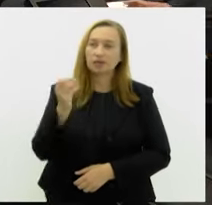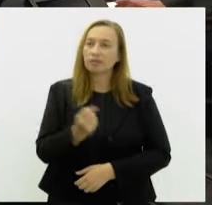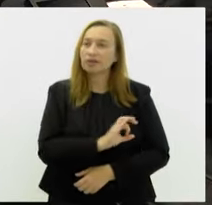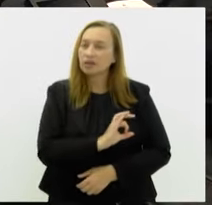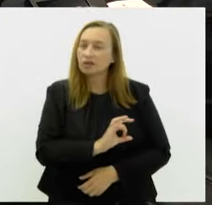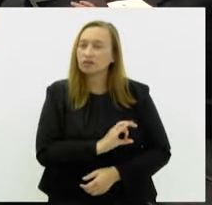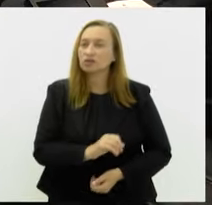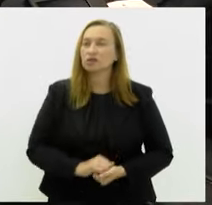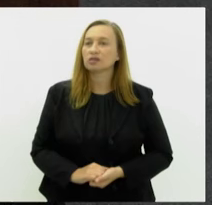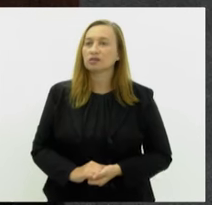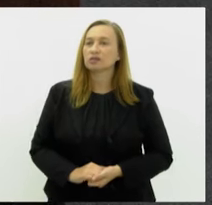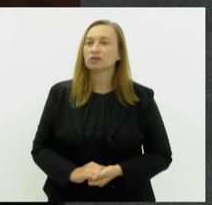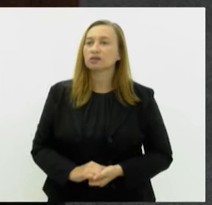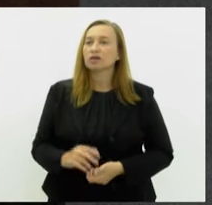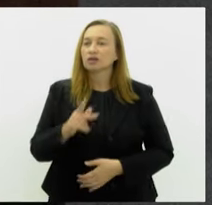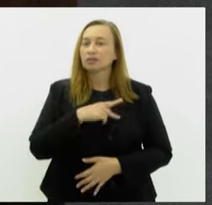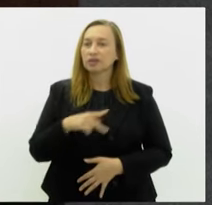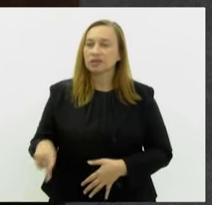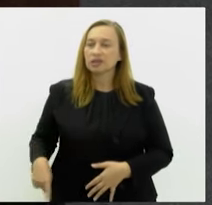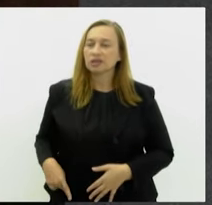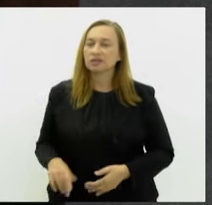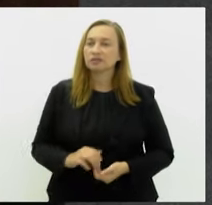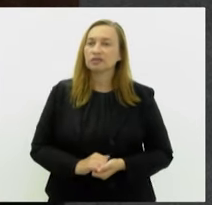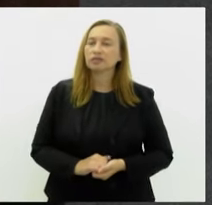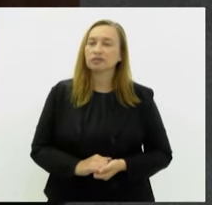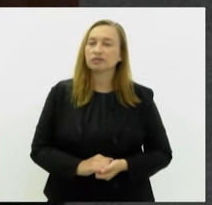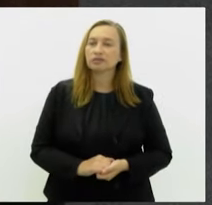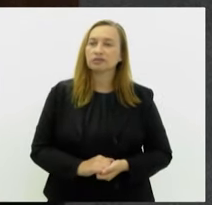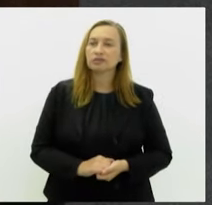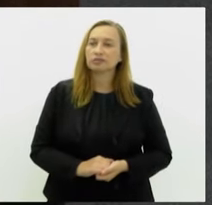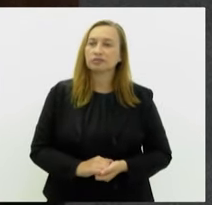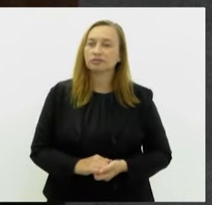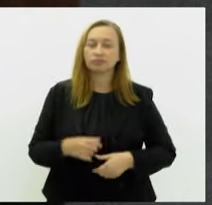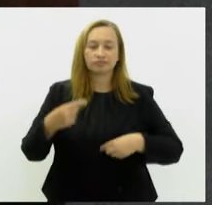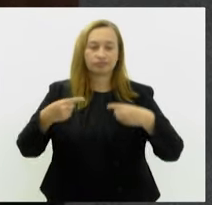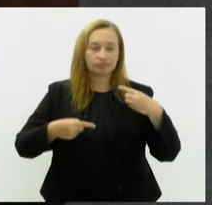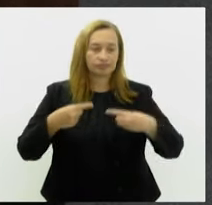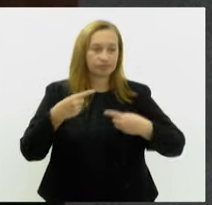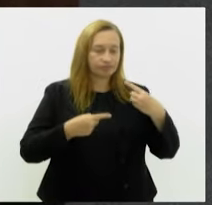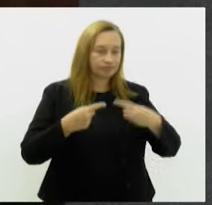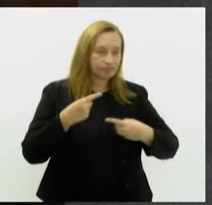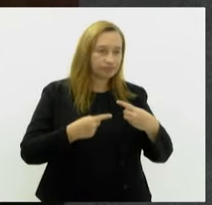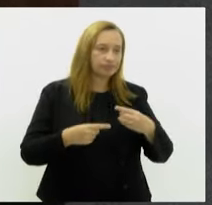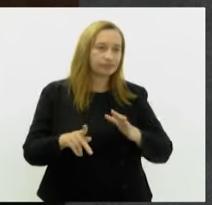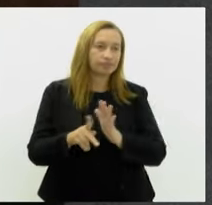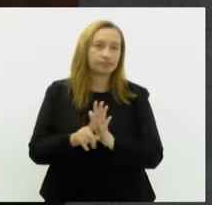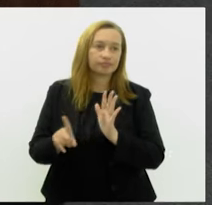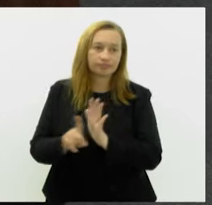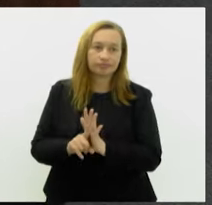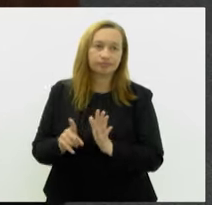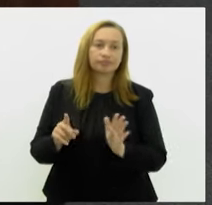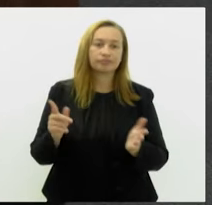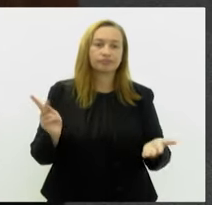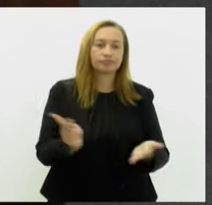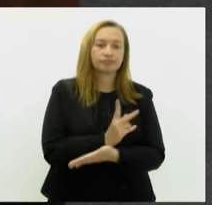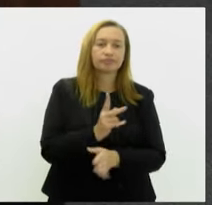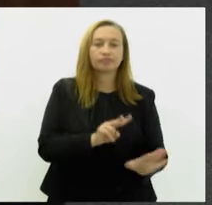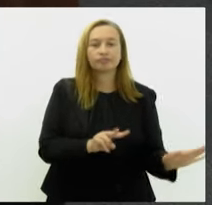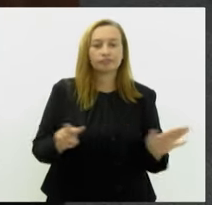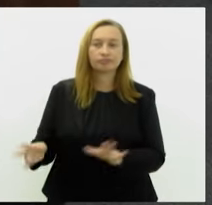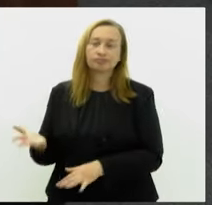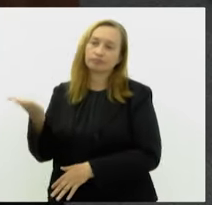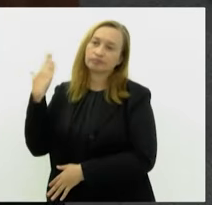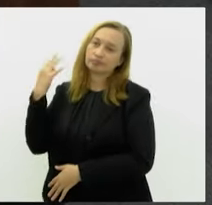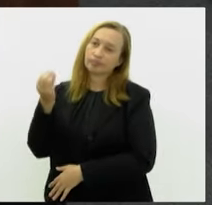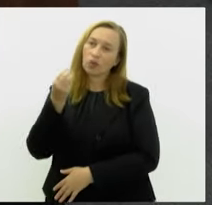Rocha. Presidente, quando do debate desse projeto de lei que ocorreu na semana passada, eu